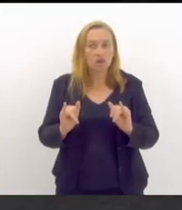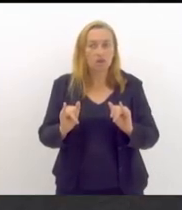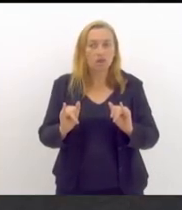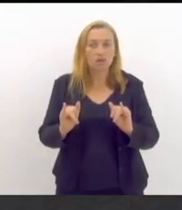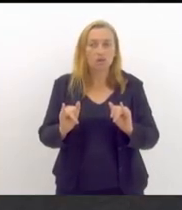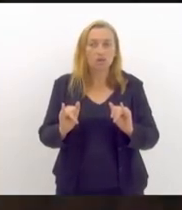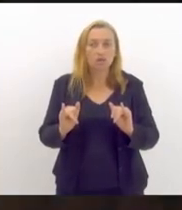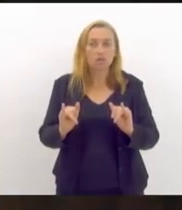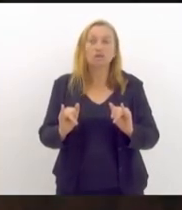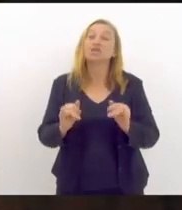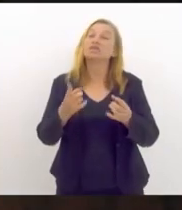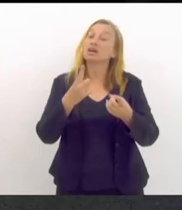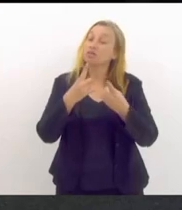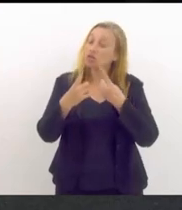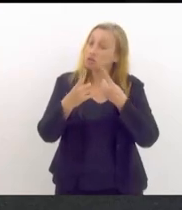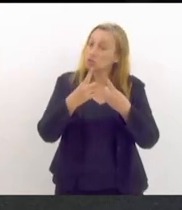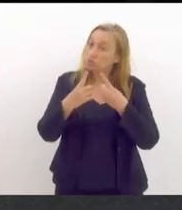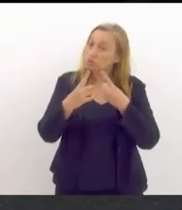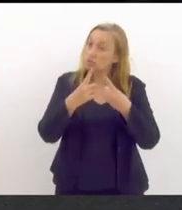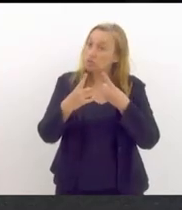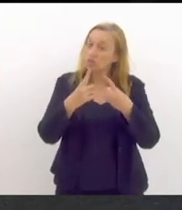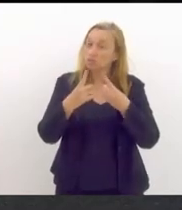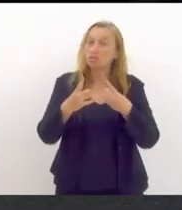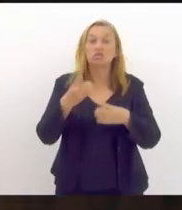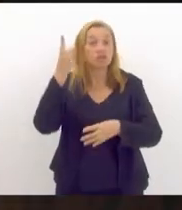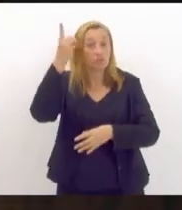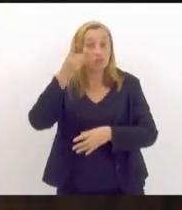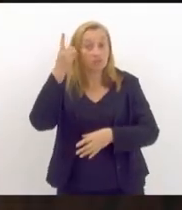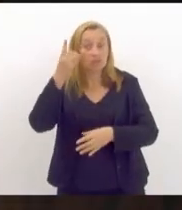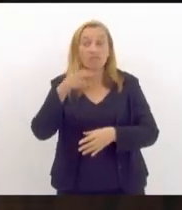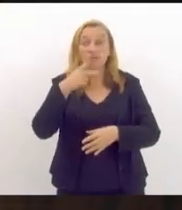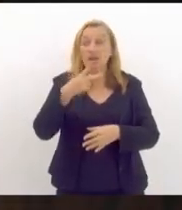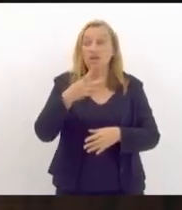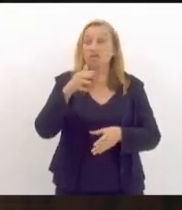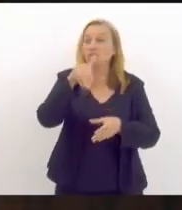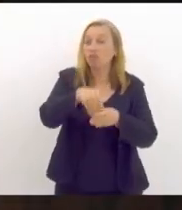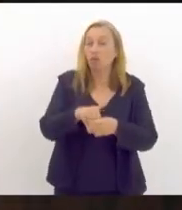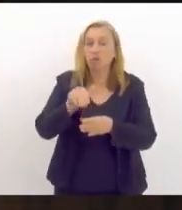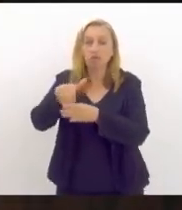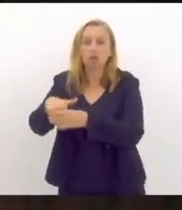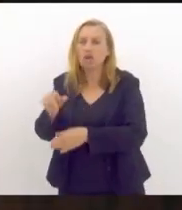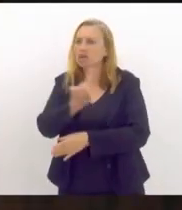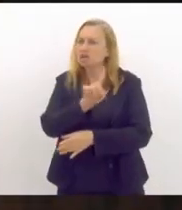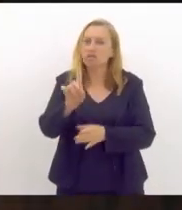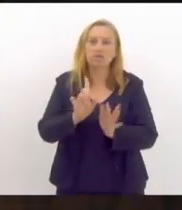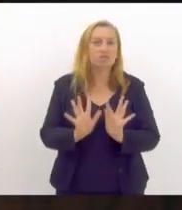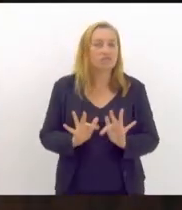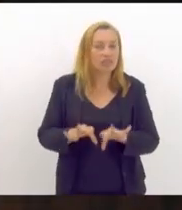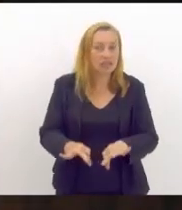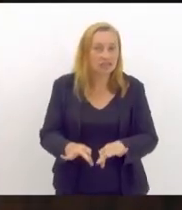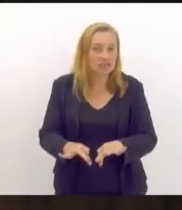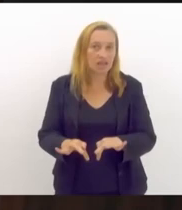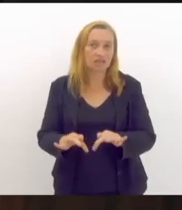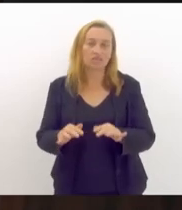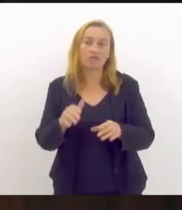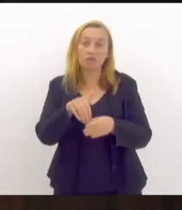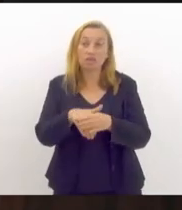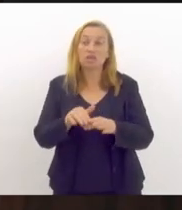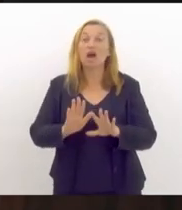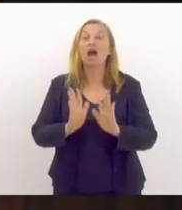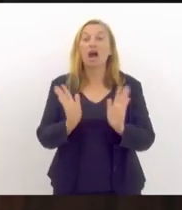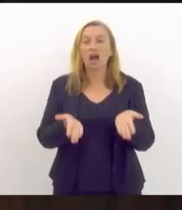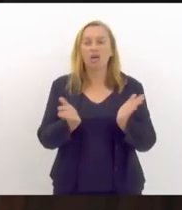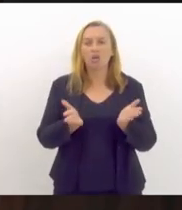deputados começaram a declarar voto ia tentar te ajudar não tinha concluído o processo de votação A maioria